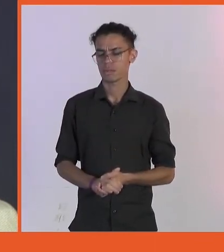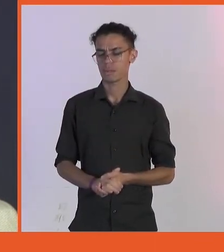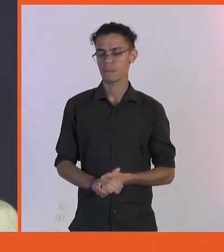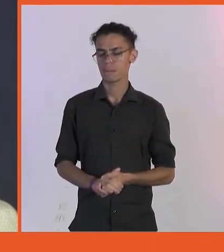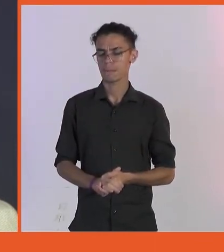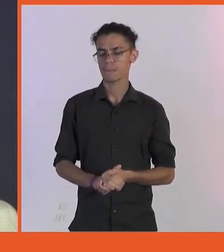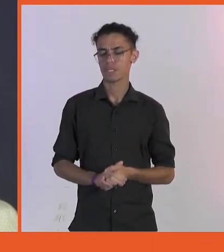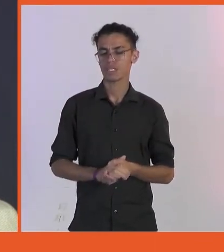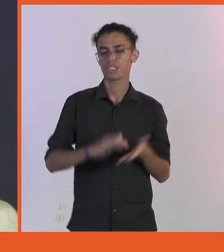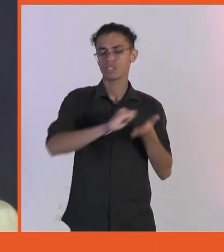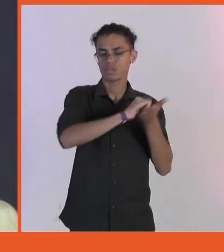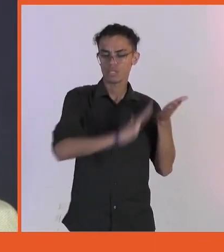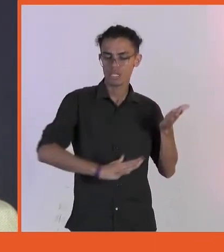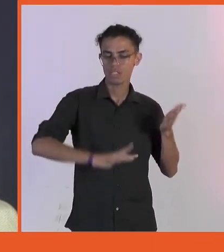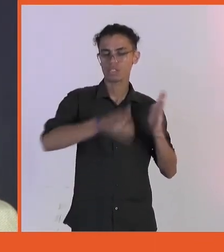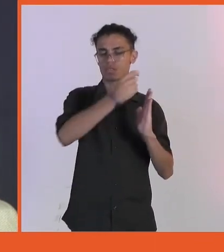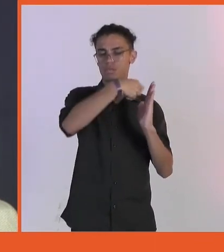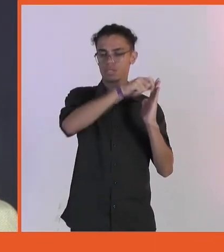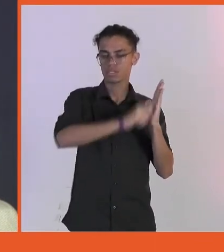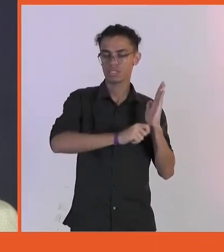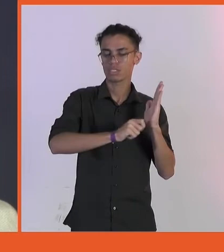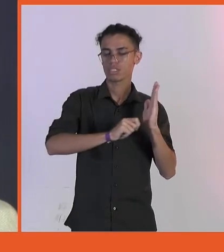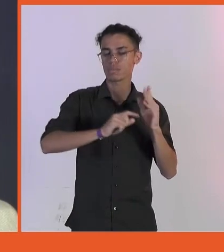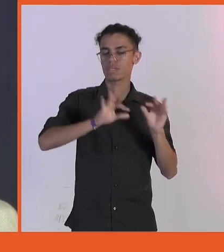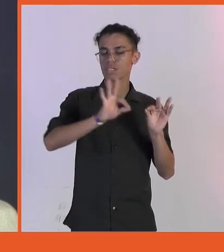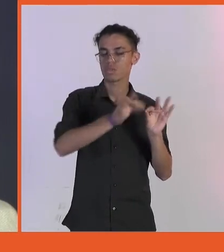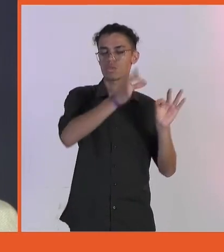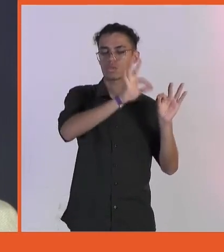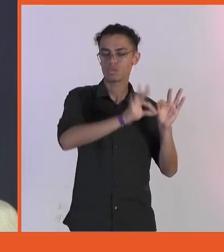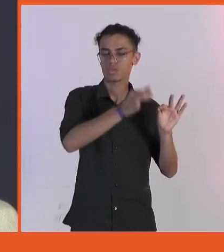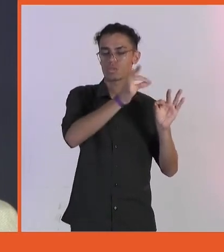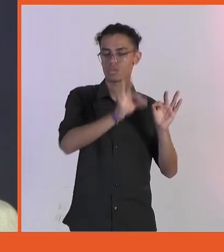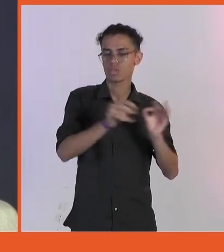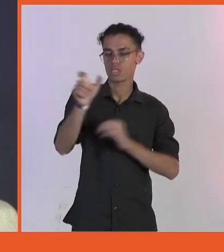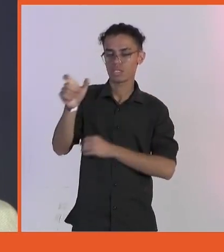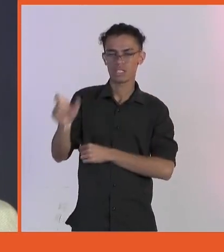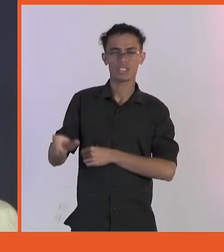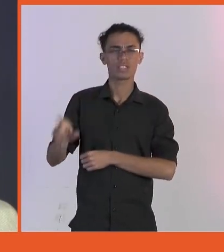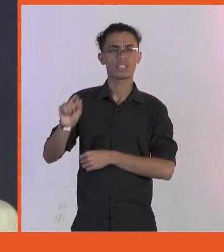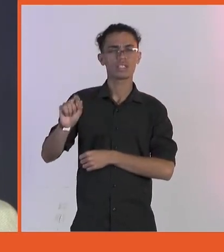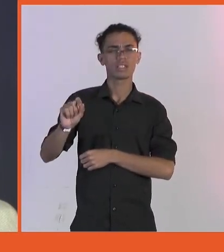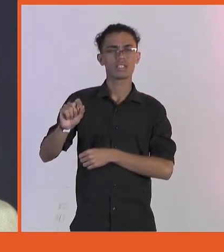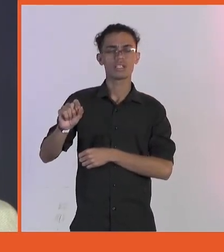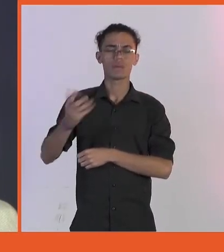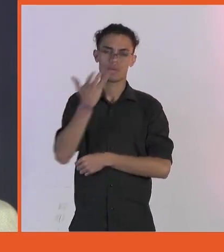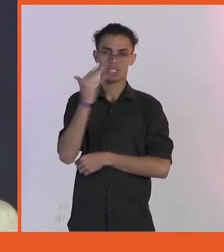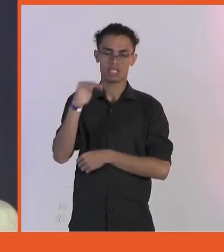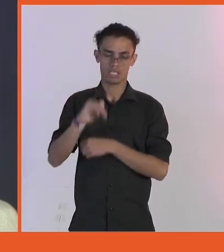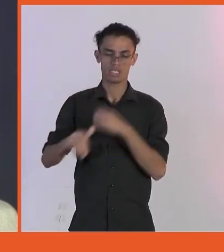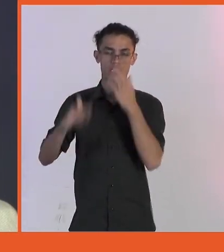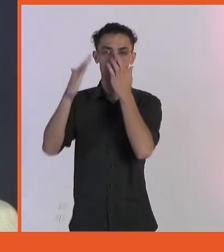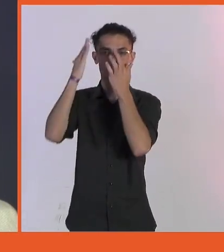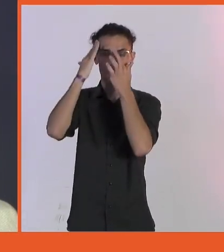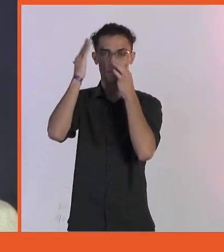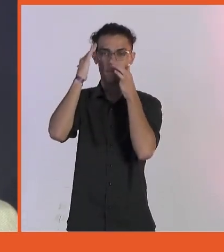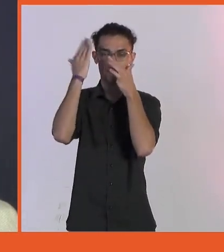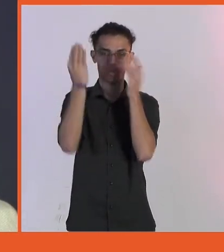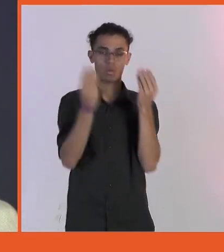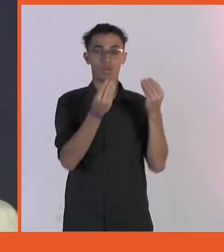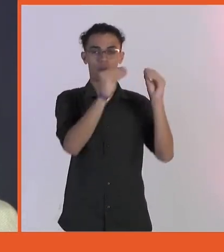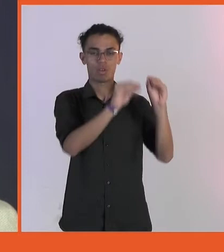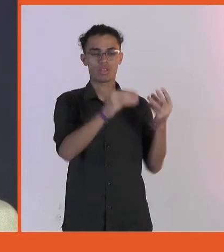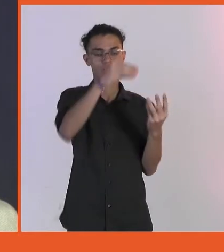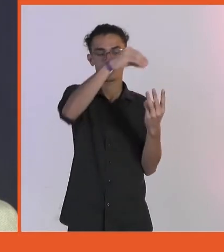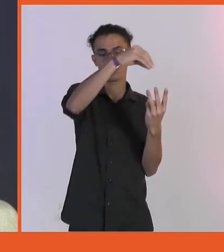de casa. Não vou mostrar a escola que ela estuda, ela fazendo birra. Ela é uma criança, todo mundo sabe disso. Agora, tem gente que, sei